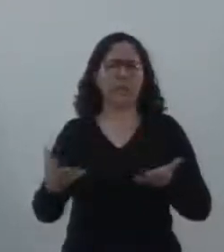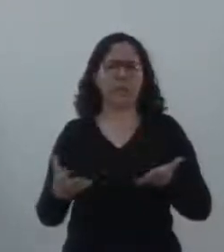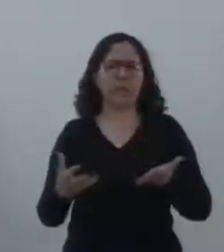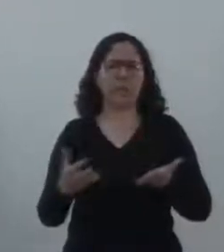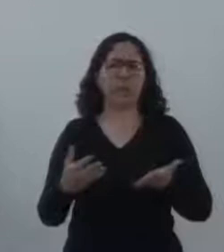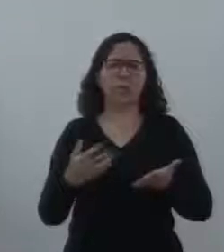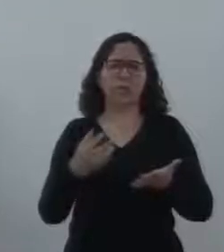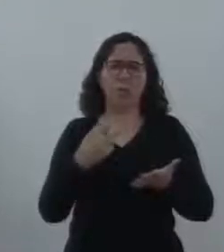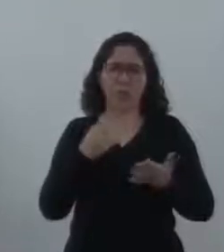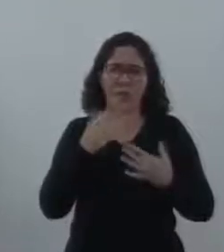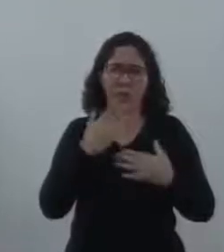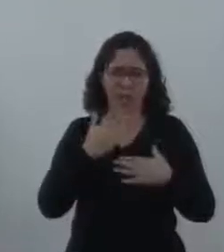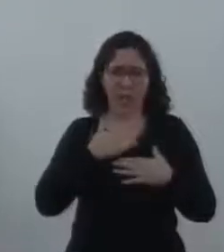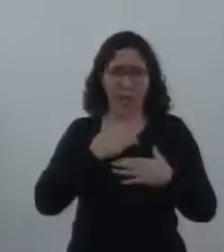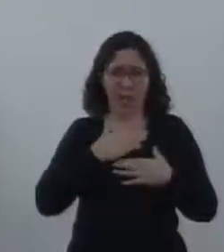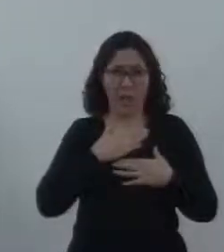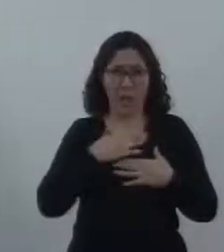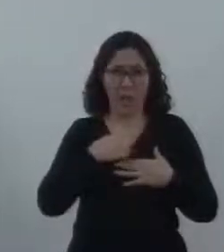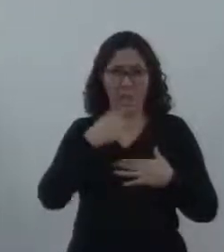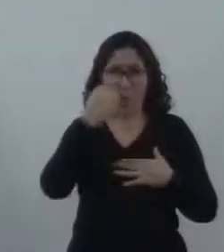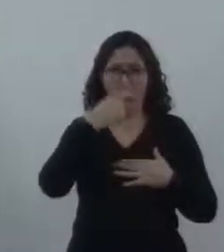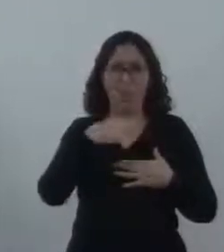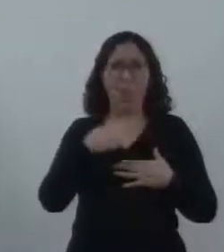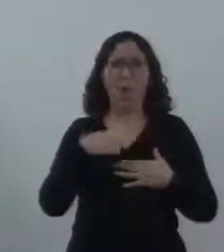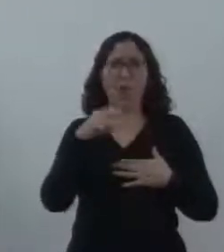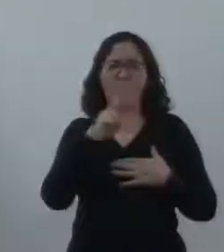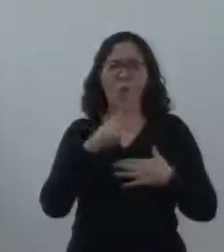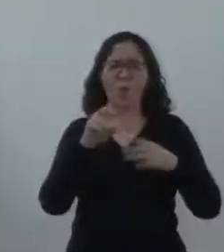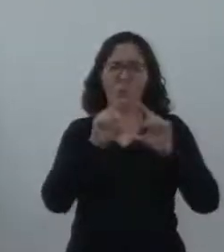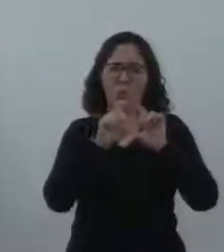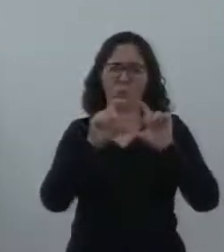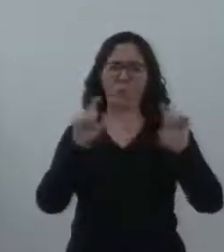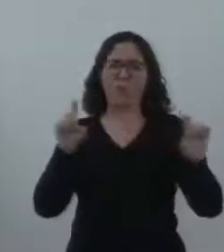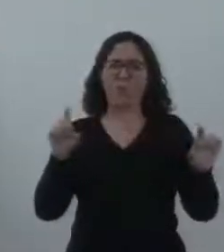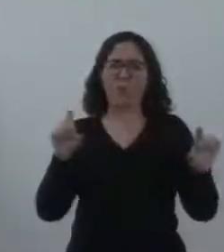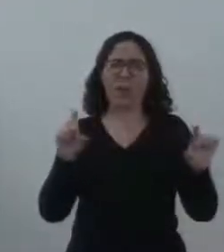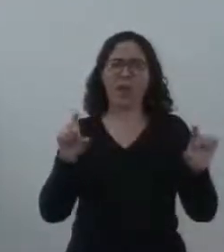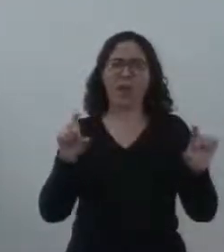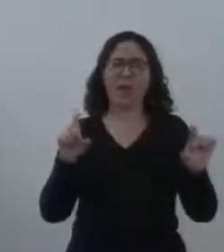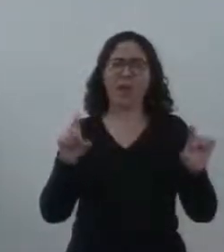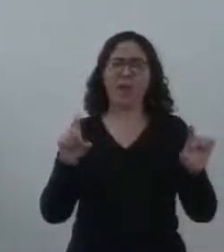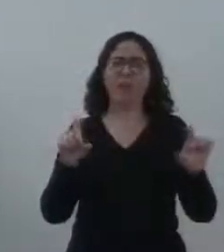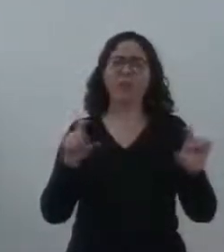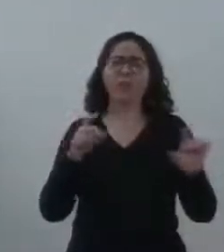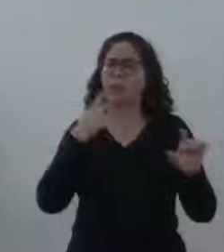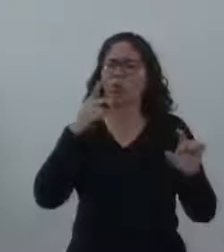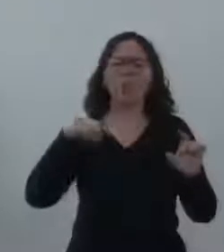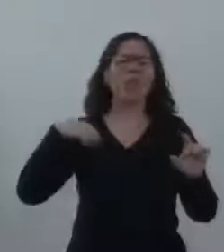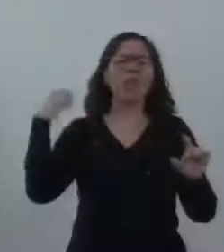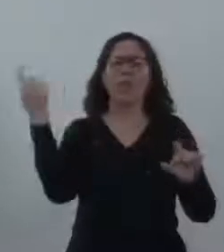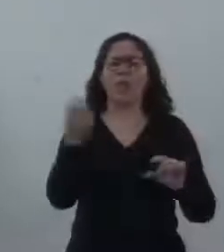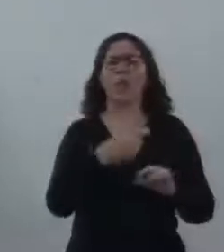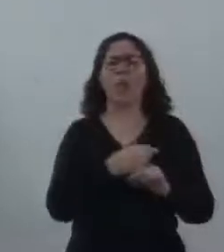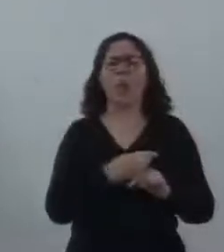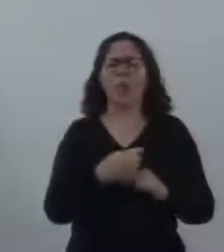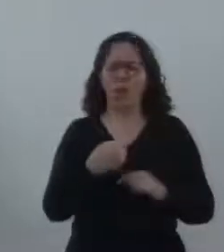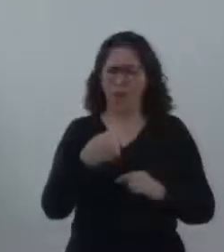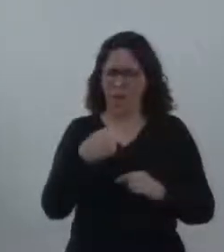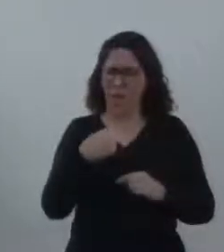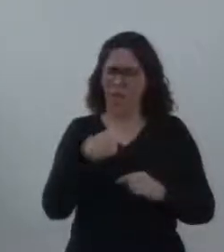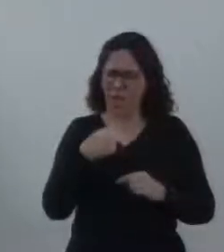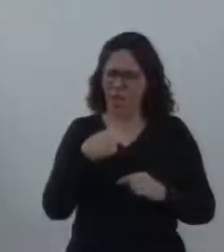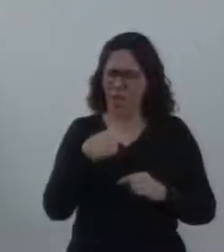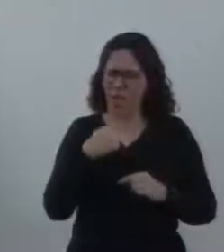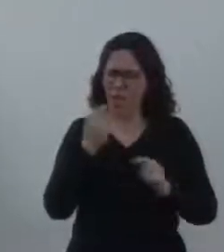falando de mim, viu, pessoal? A gente usa a frase sem sujeito, mas no genérico. Eu sou um exemplo hoje